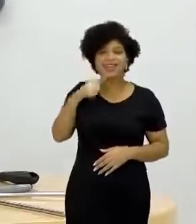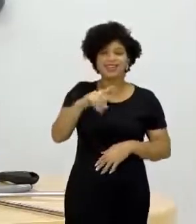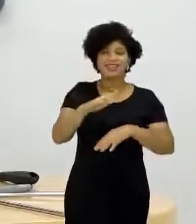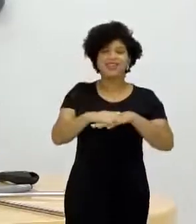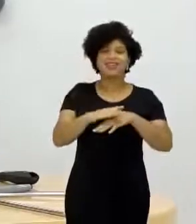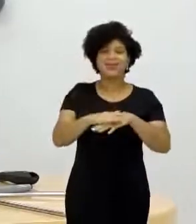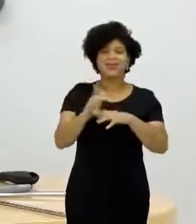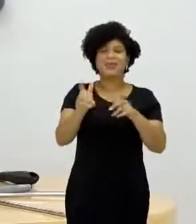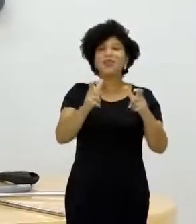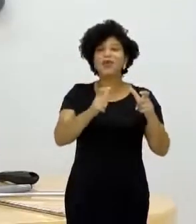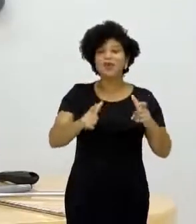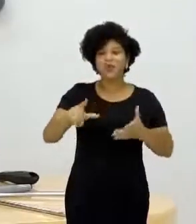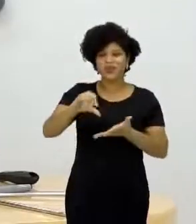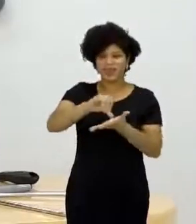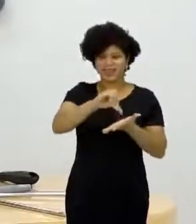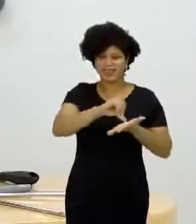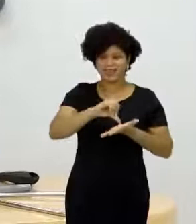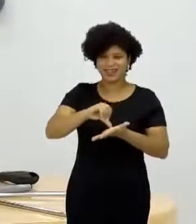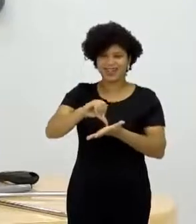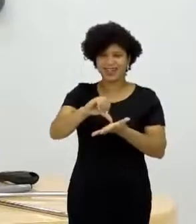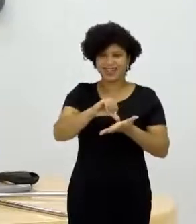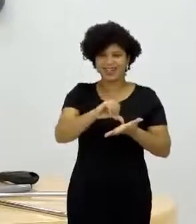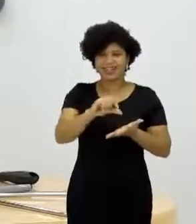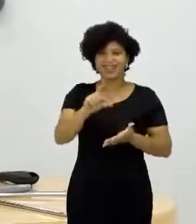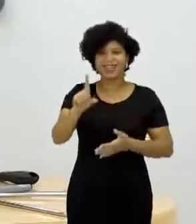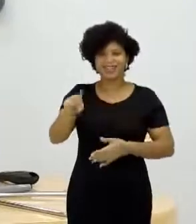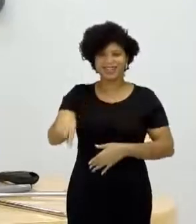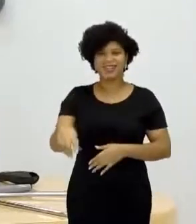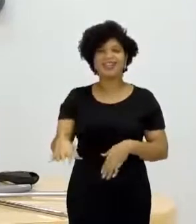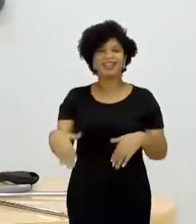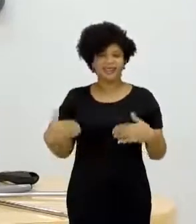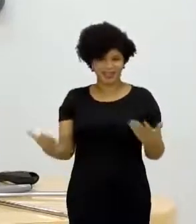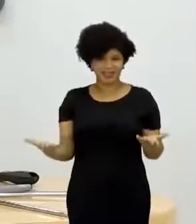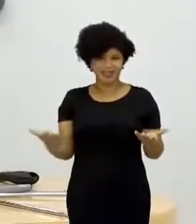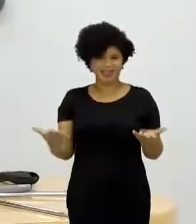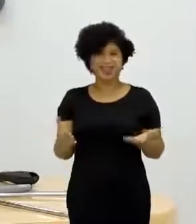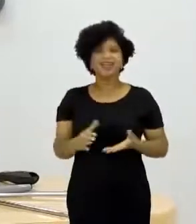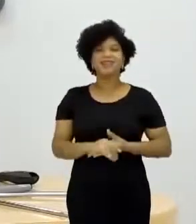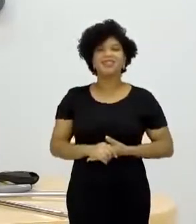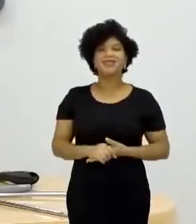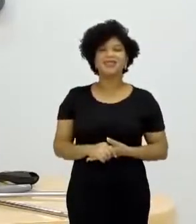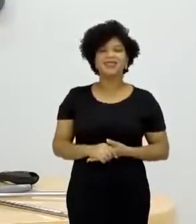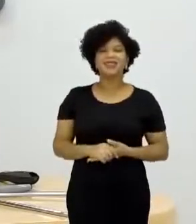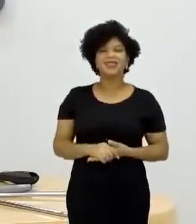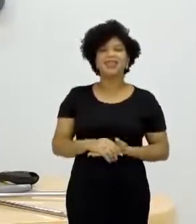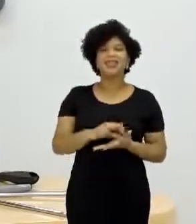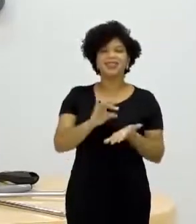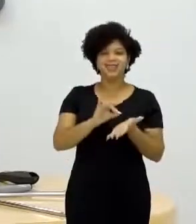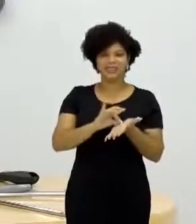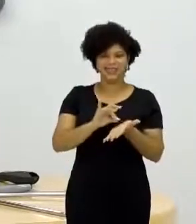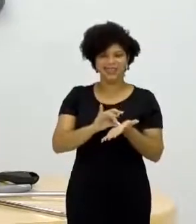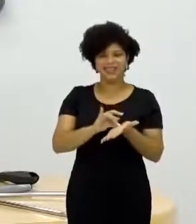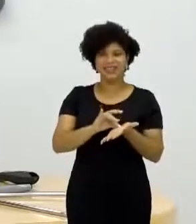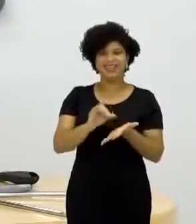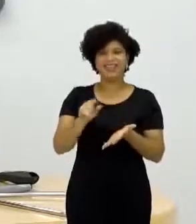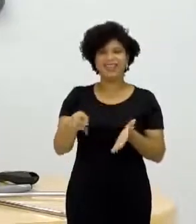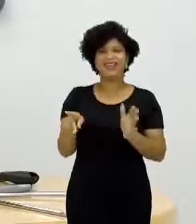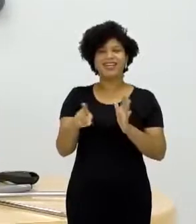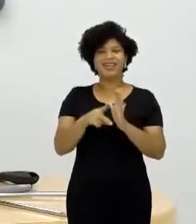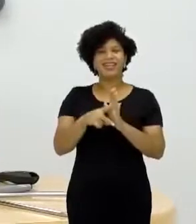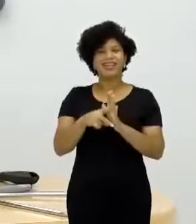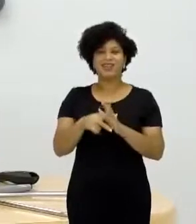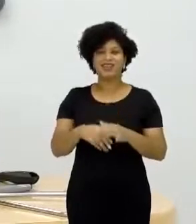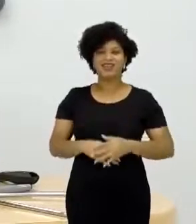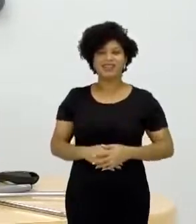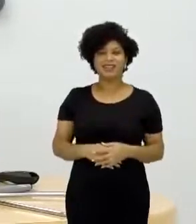ali a localização da sua presa, onde ele tá aí no espaço, né? Então é realidade, pessoal. Tá certinho aí.